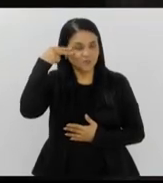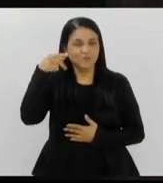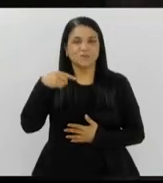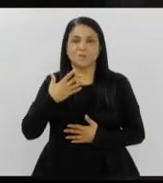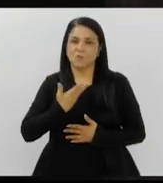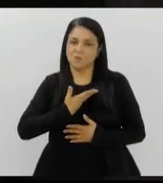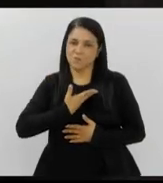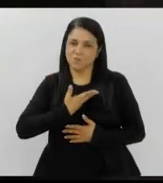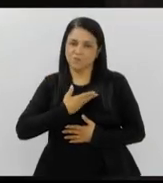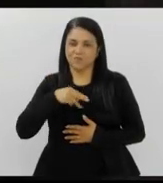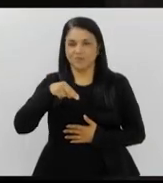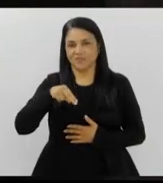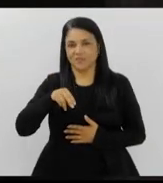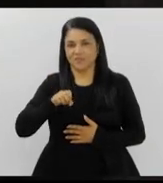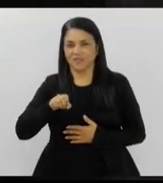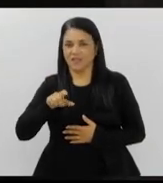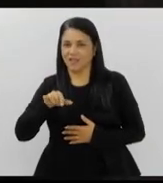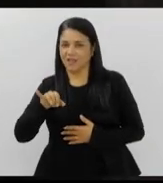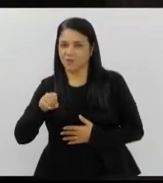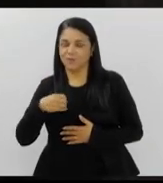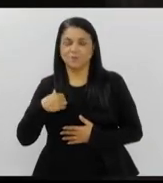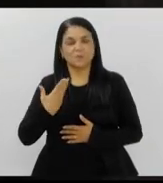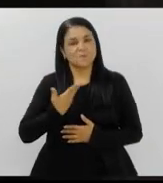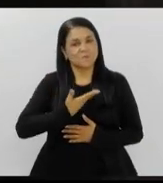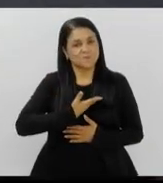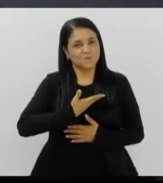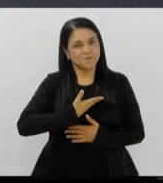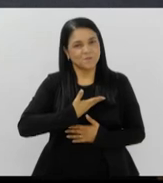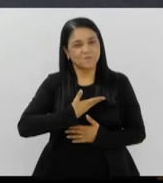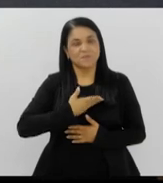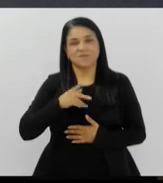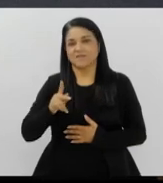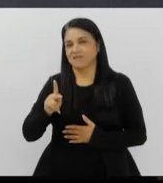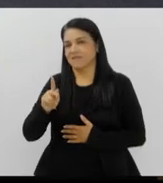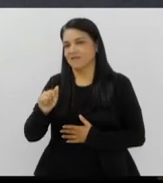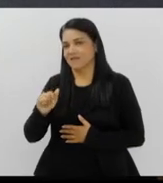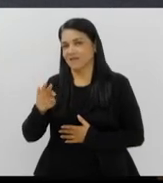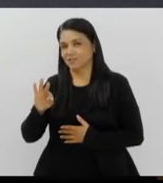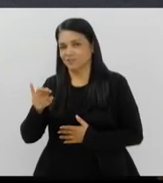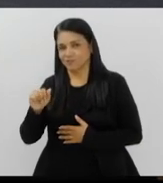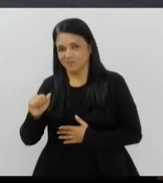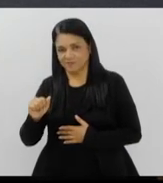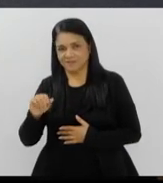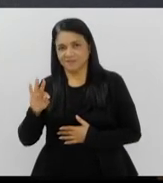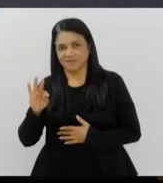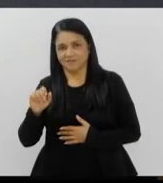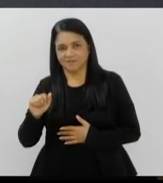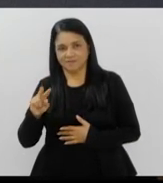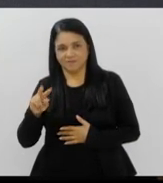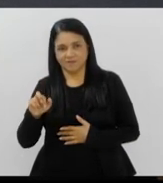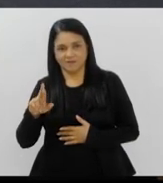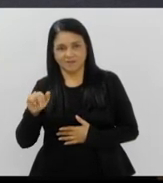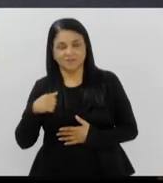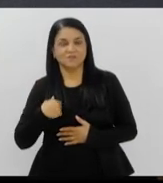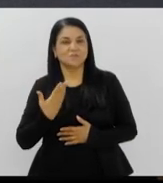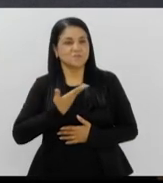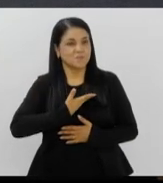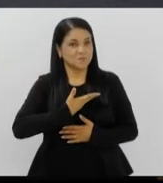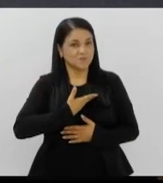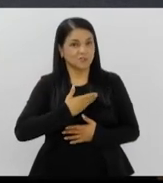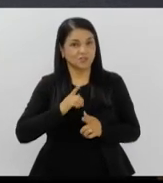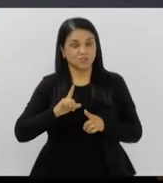Nélio, minha querida e leal amiga Kátia Tavares, nossa companheira de chapa Silvia